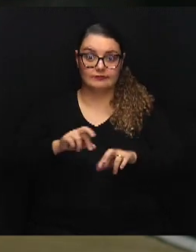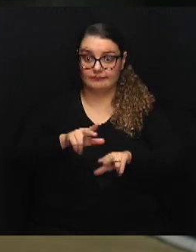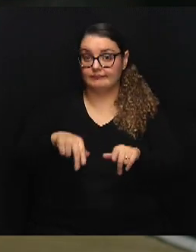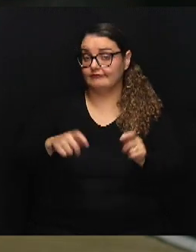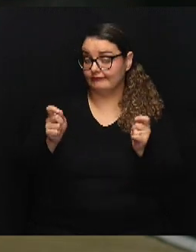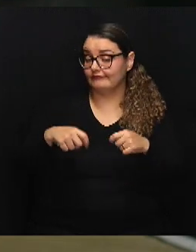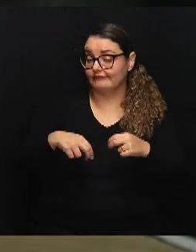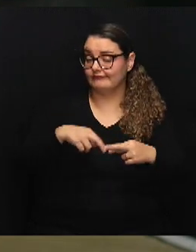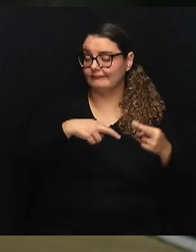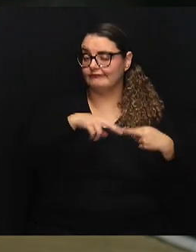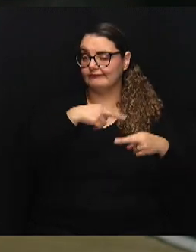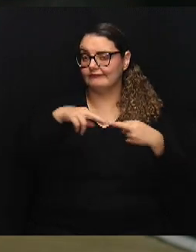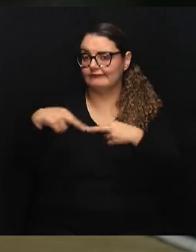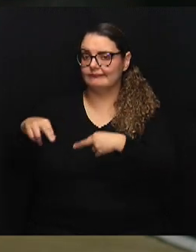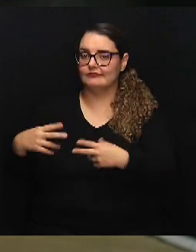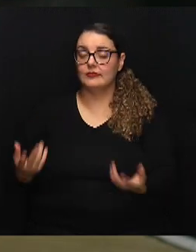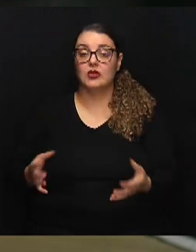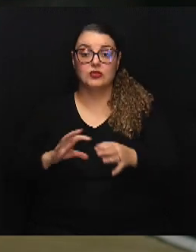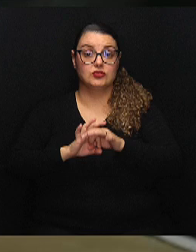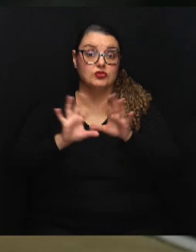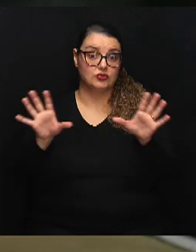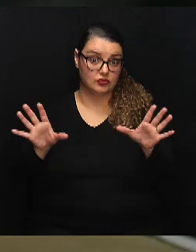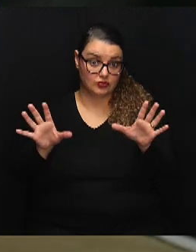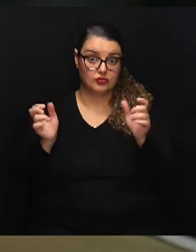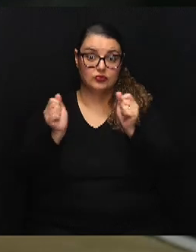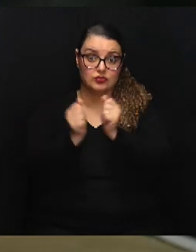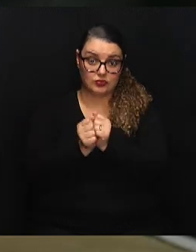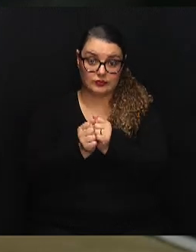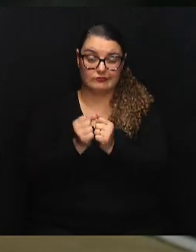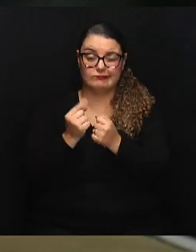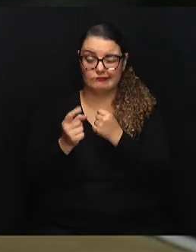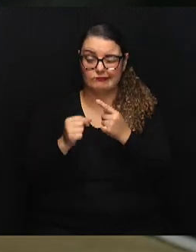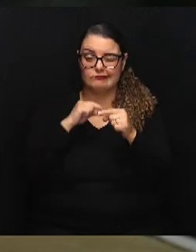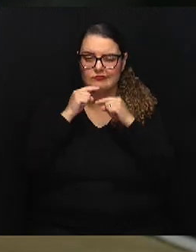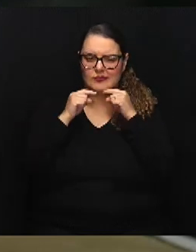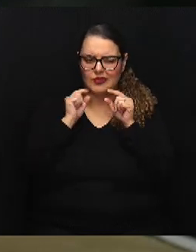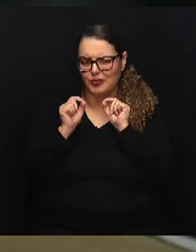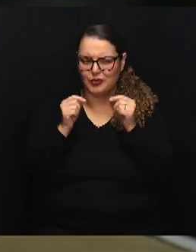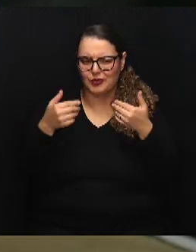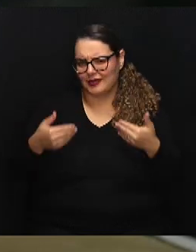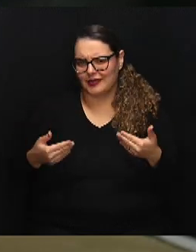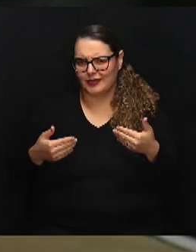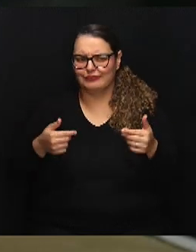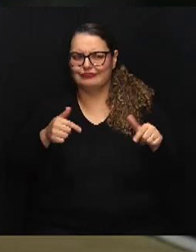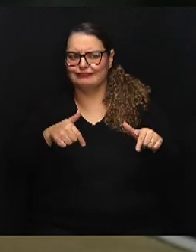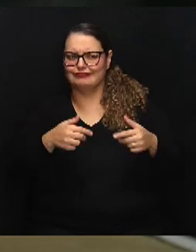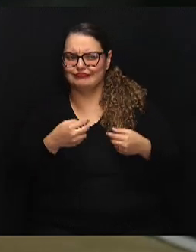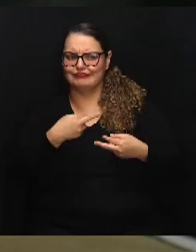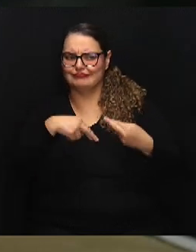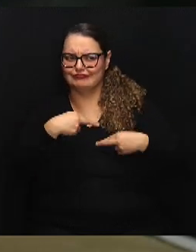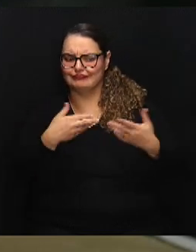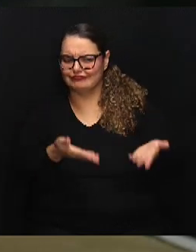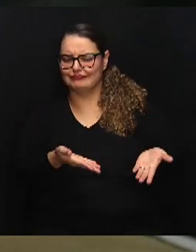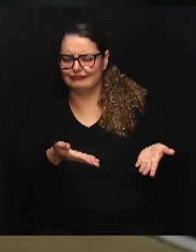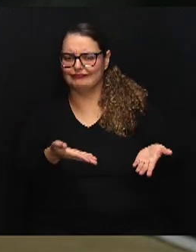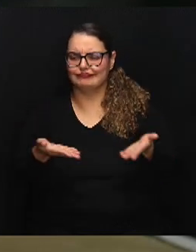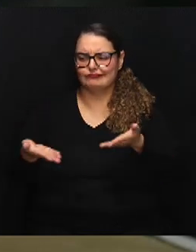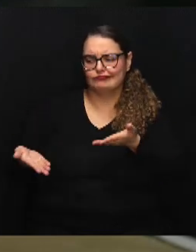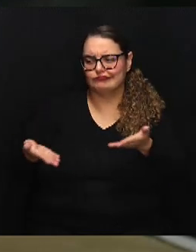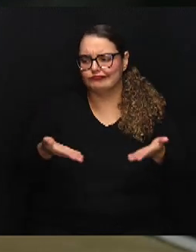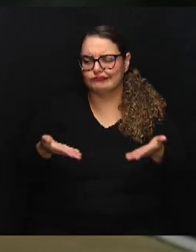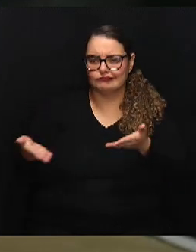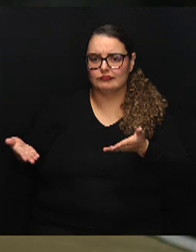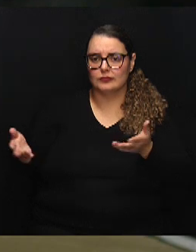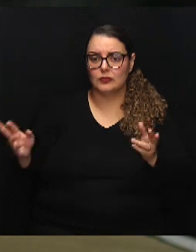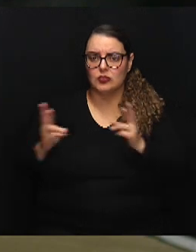relacionamentos, mas junto com essa liberdade surgem algumas dúvidas, né? O que somos? Onde estamos nessa relação? Estamos nos relacionando